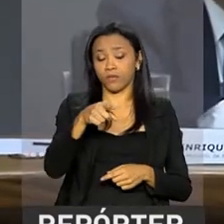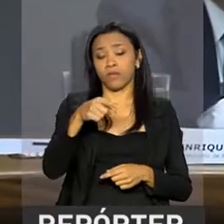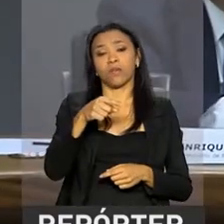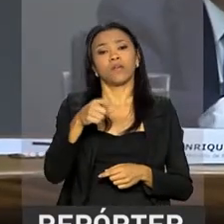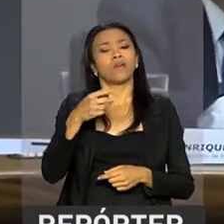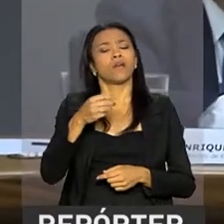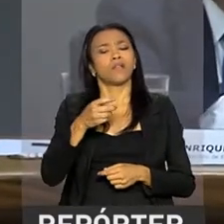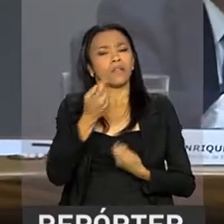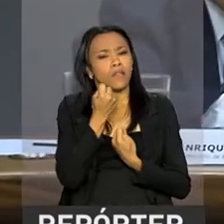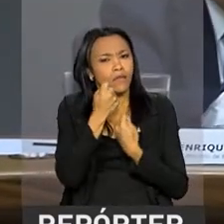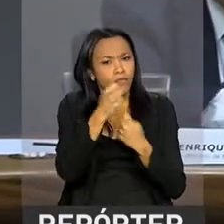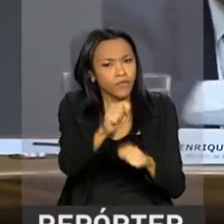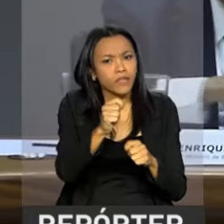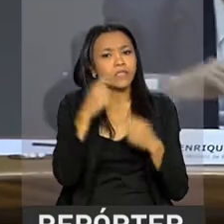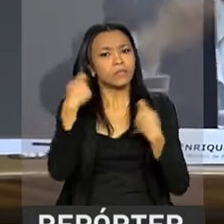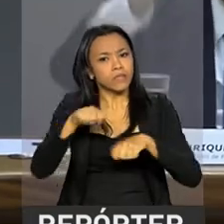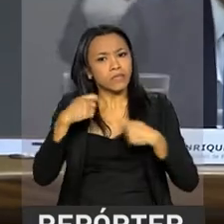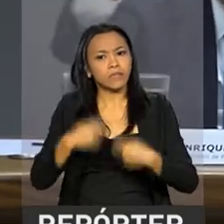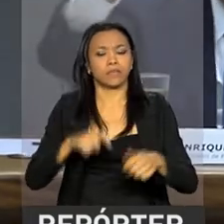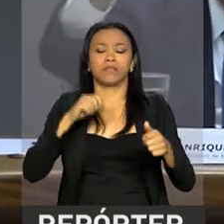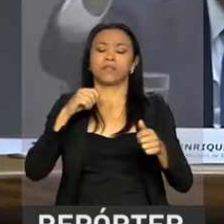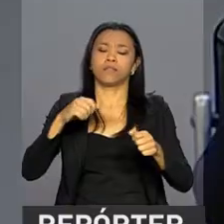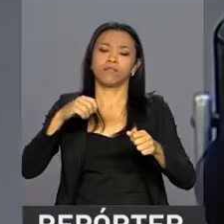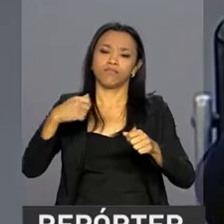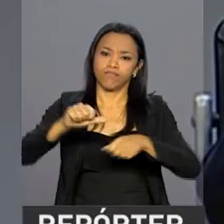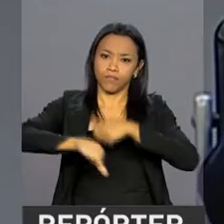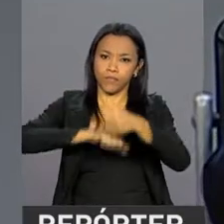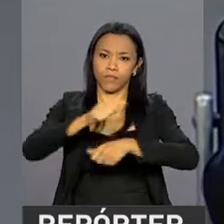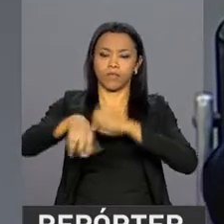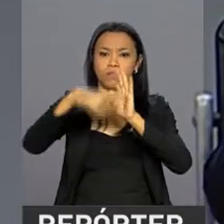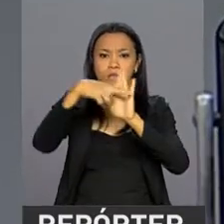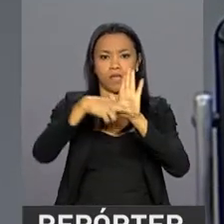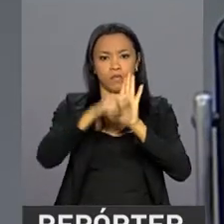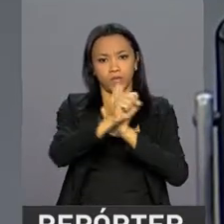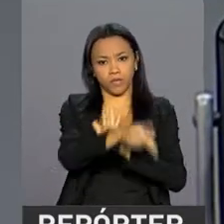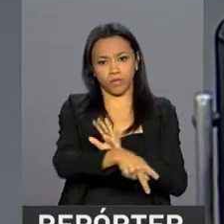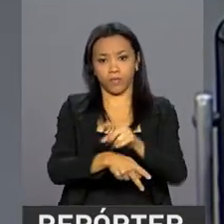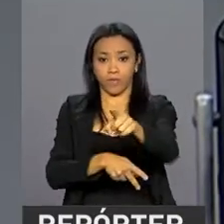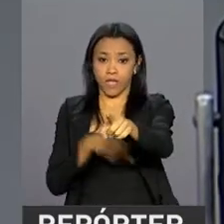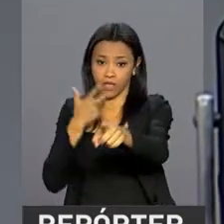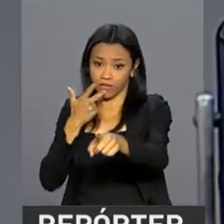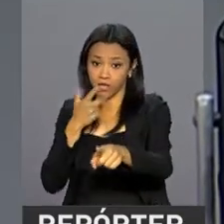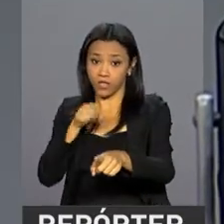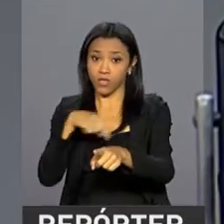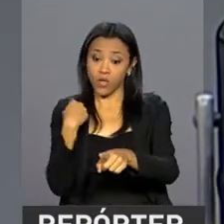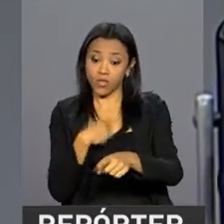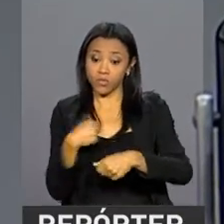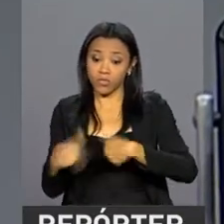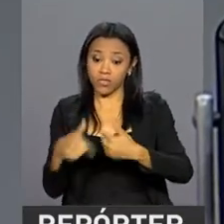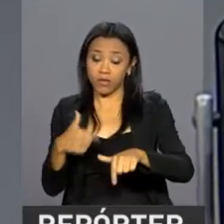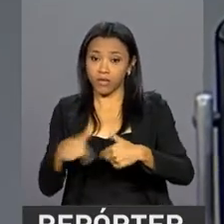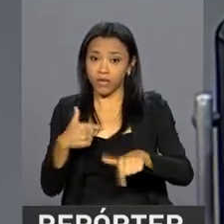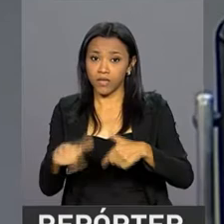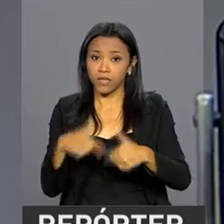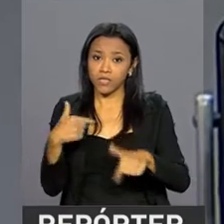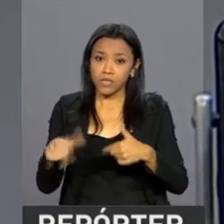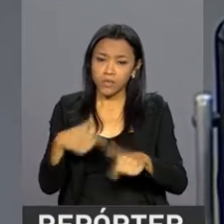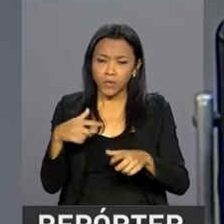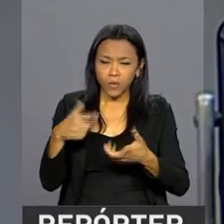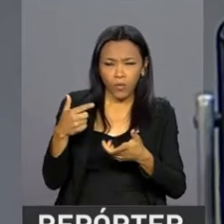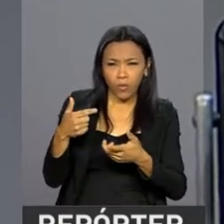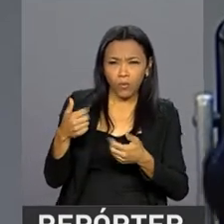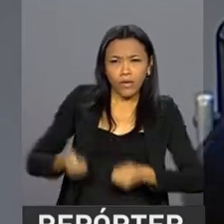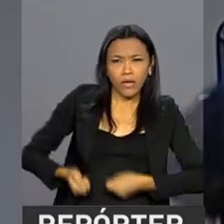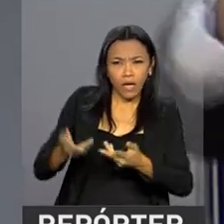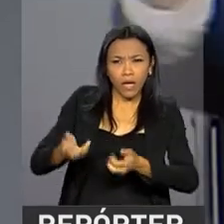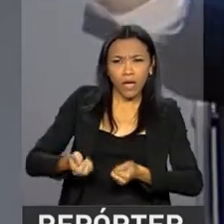passa ainda pela reforma da Previdência. Nós estamos aqui trabalhando com aquela parcela de despesas que podem ser mudadas, ou